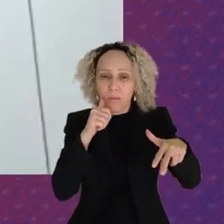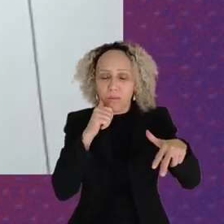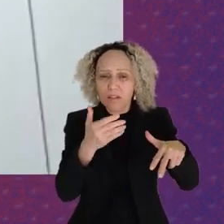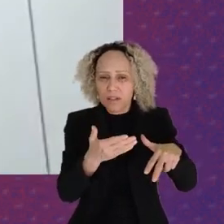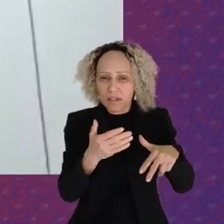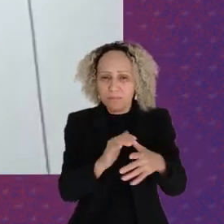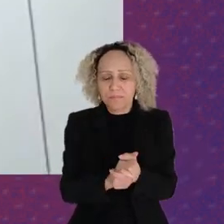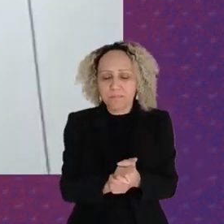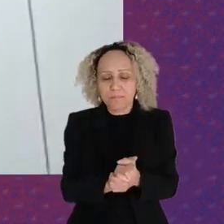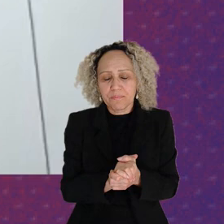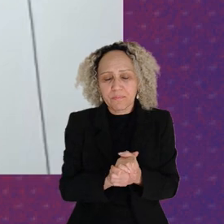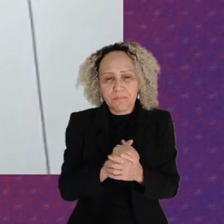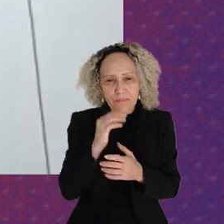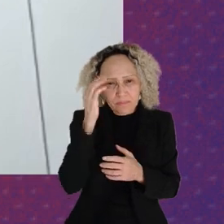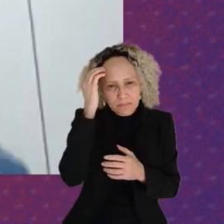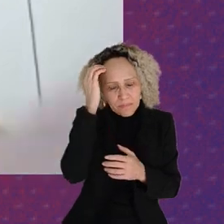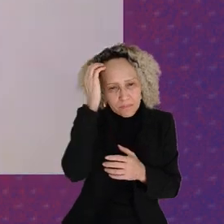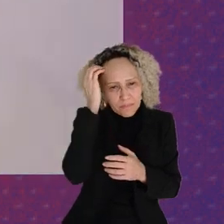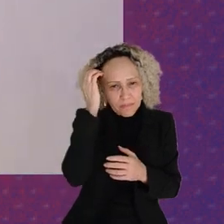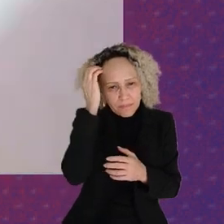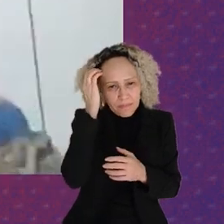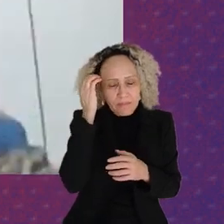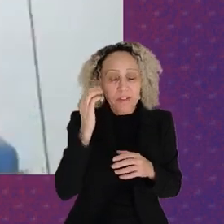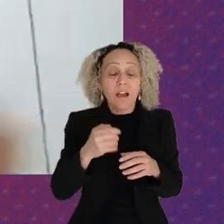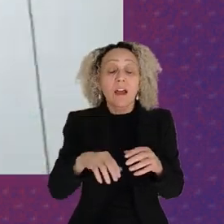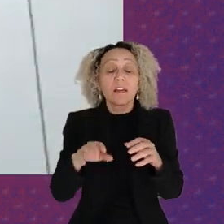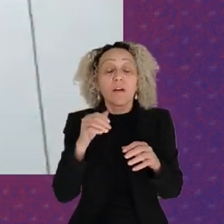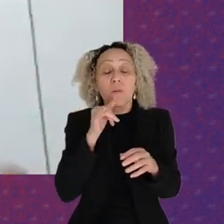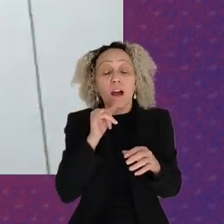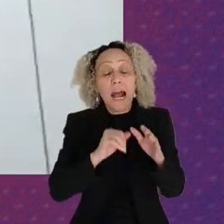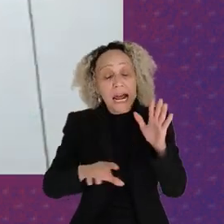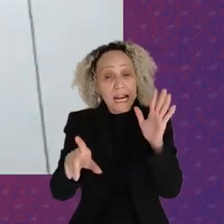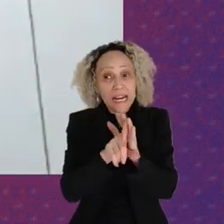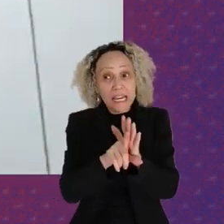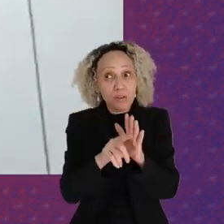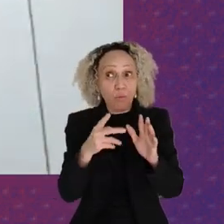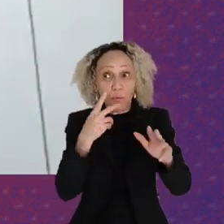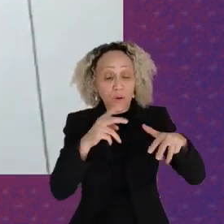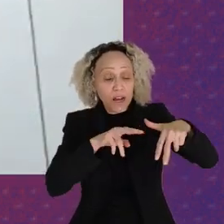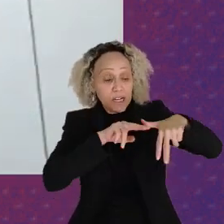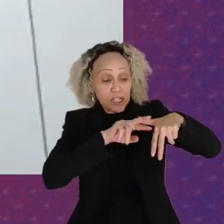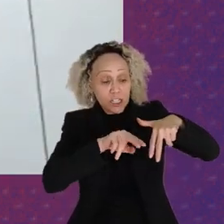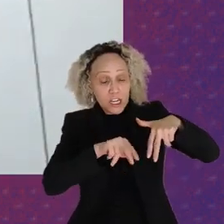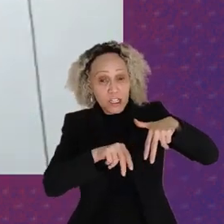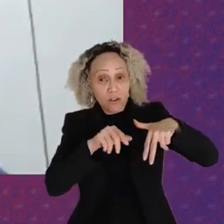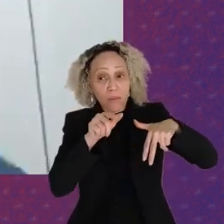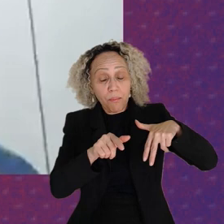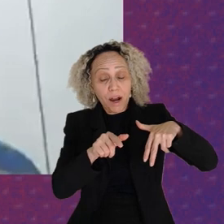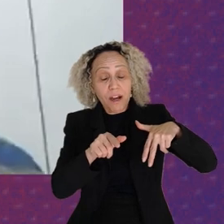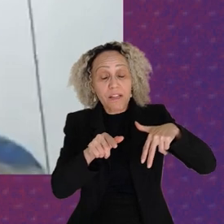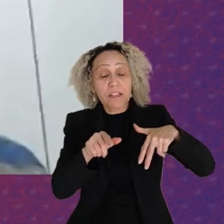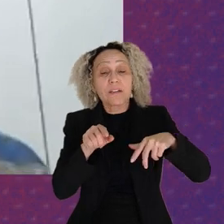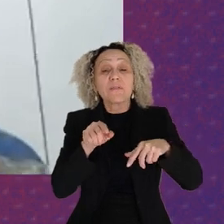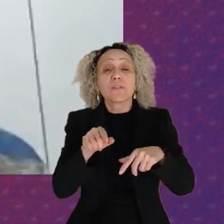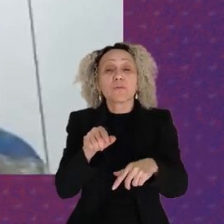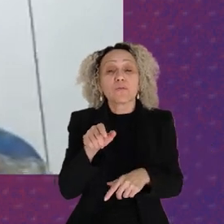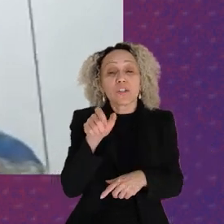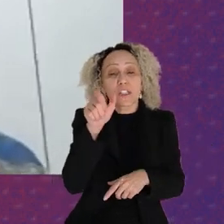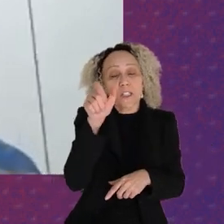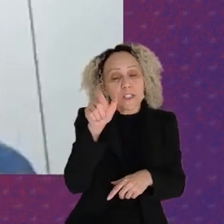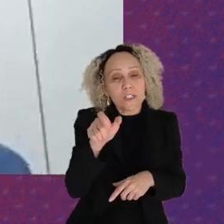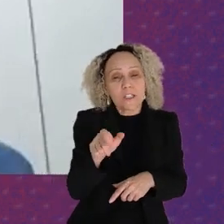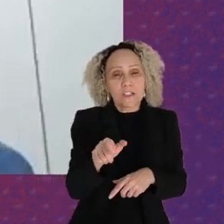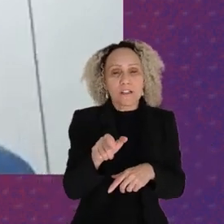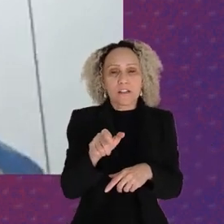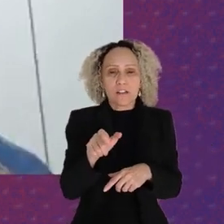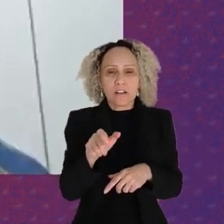gênero, ela fala que é em virtude do sexo. Então, a gente tem esse normativo legal, a gente